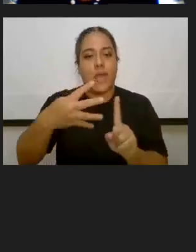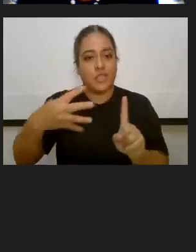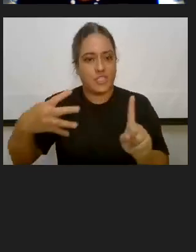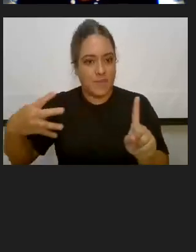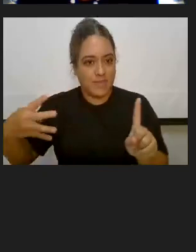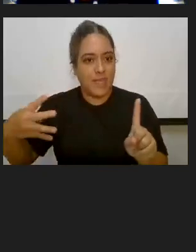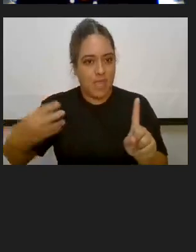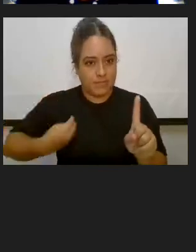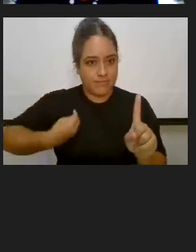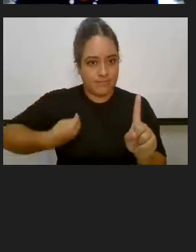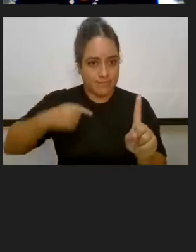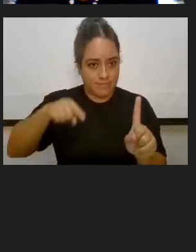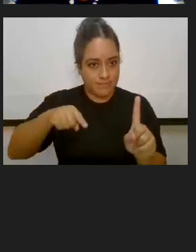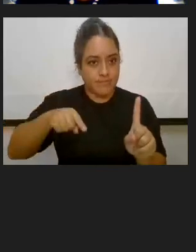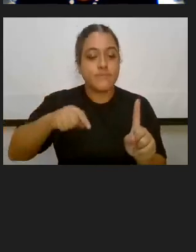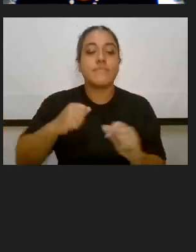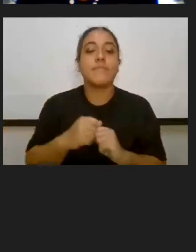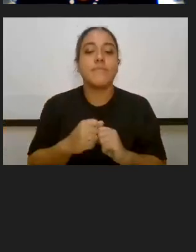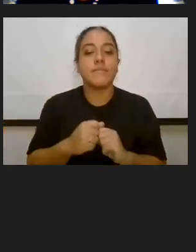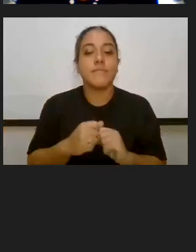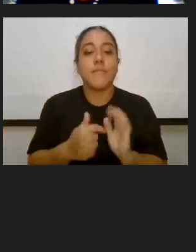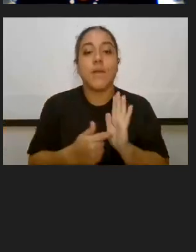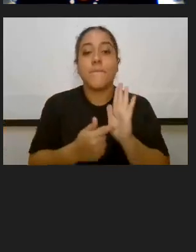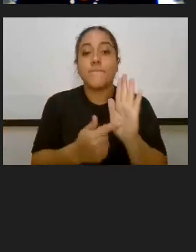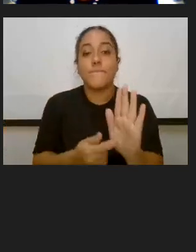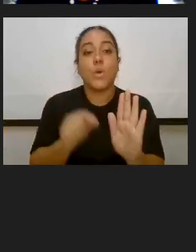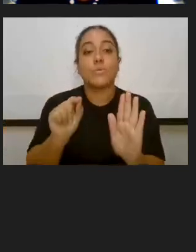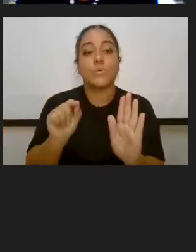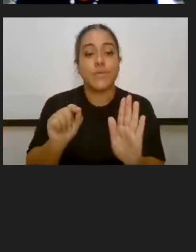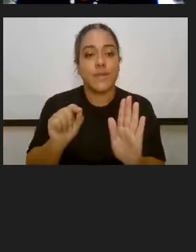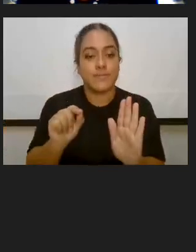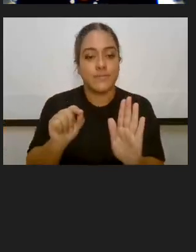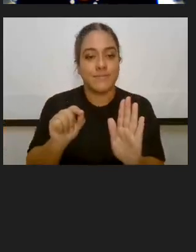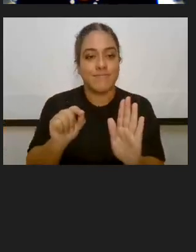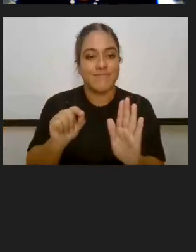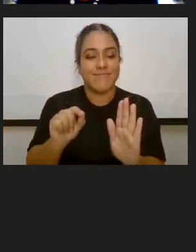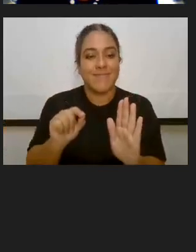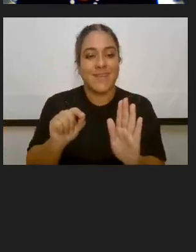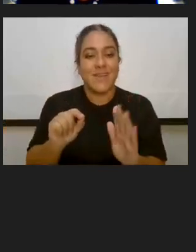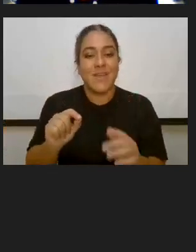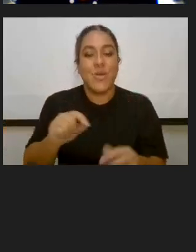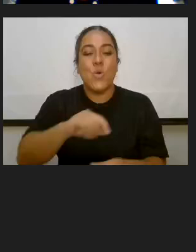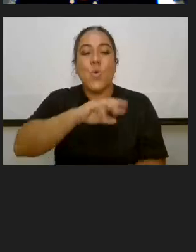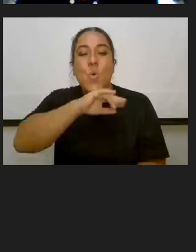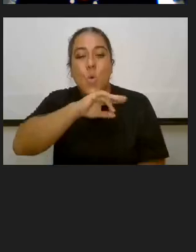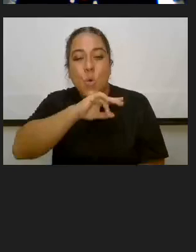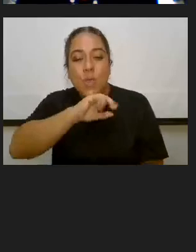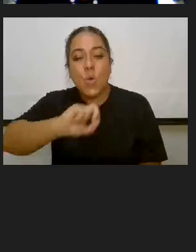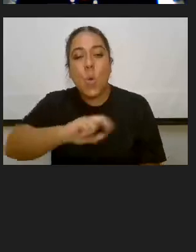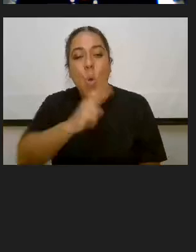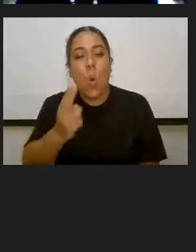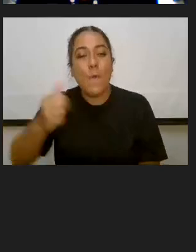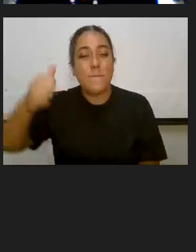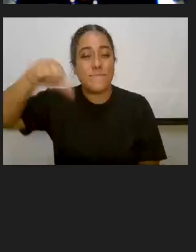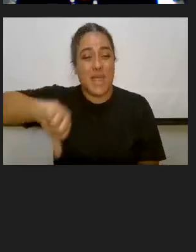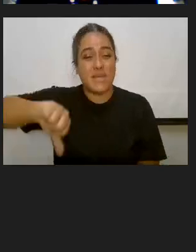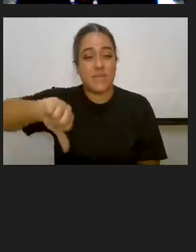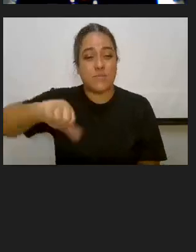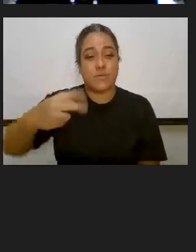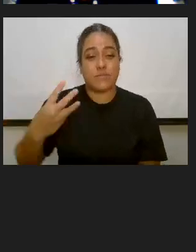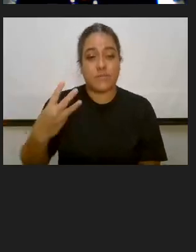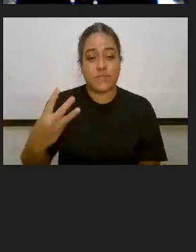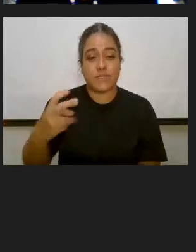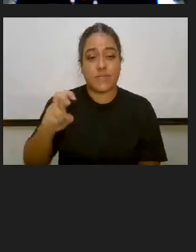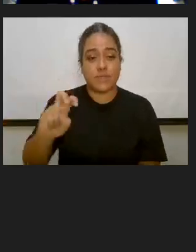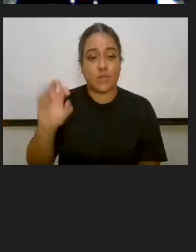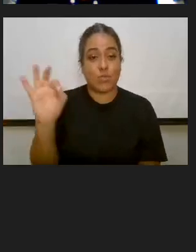LGBTQIAP+, eles apresentam uma condição de ruim ou péssimo de 35% em relação ao